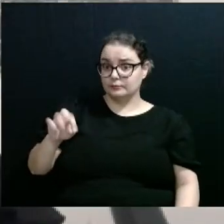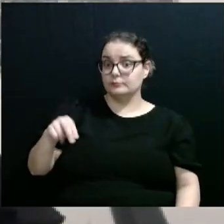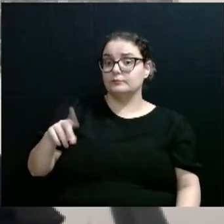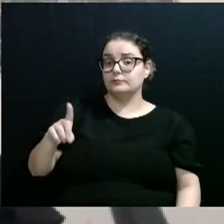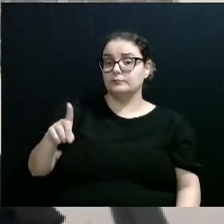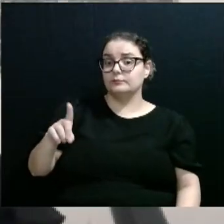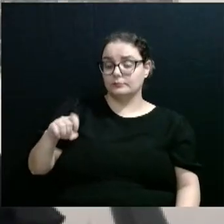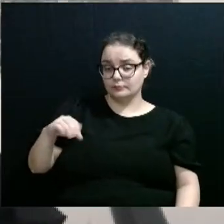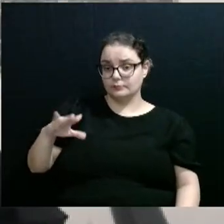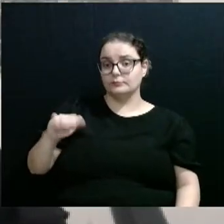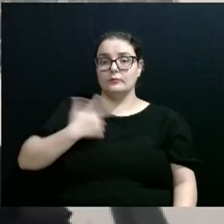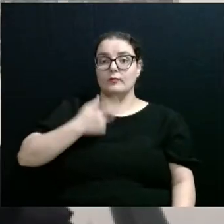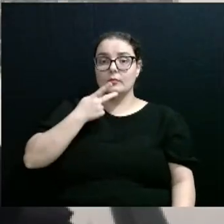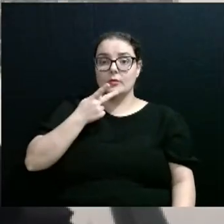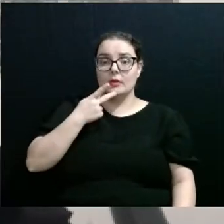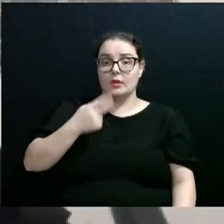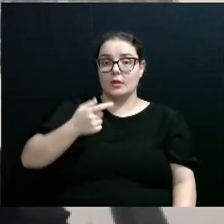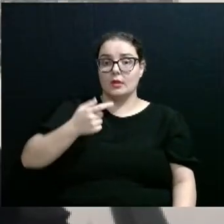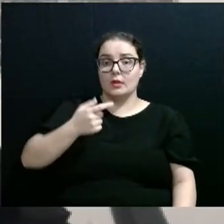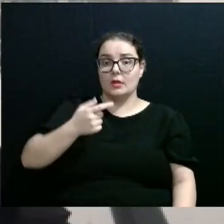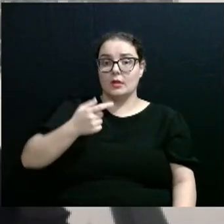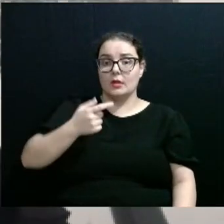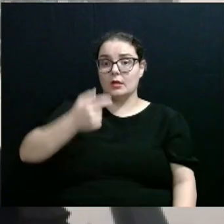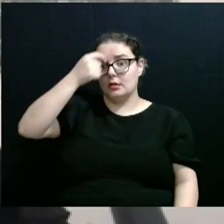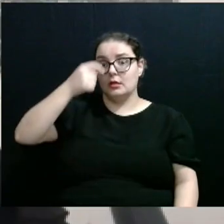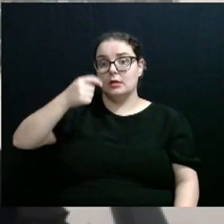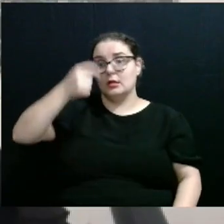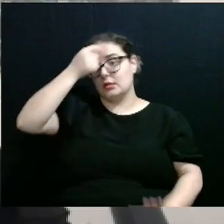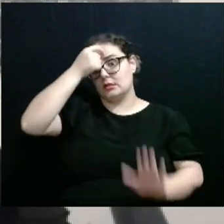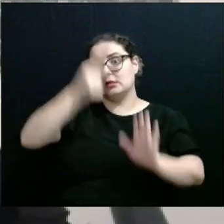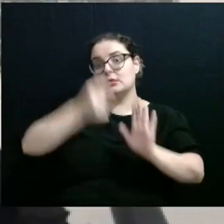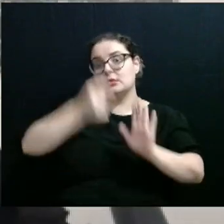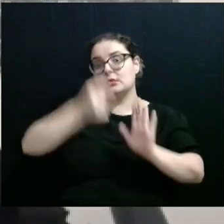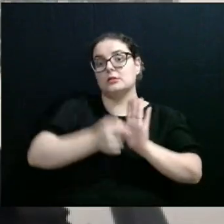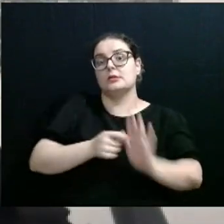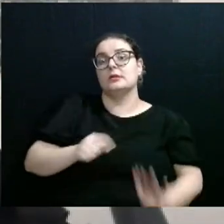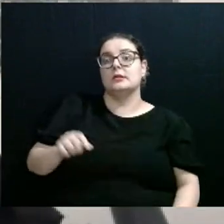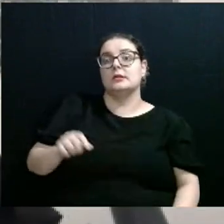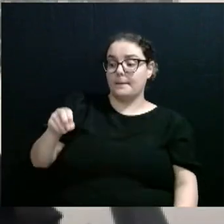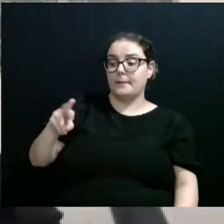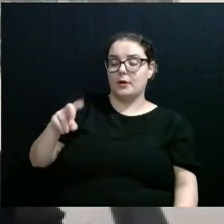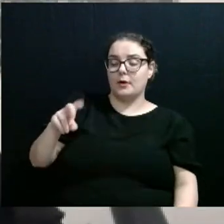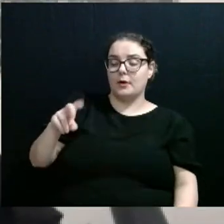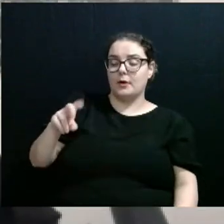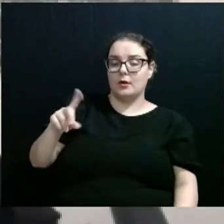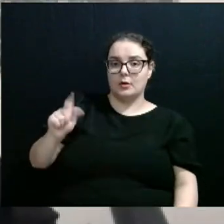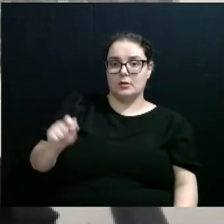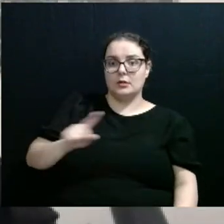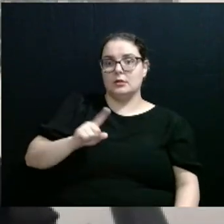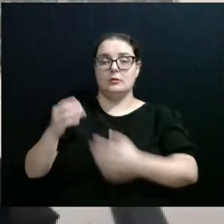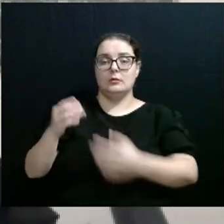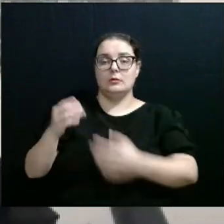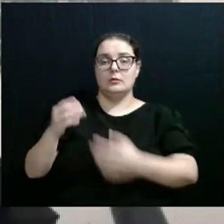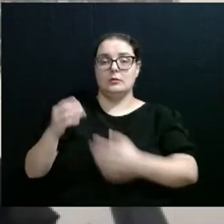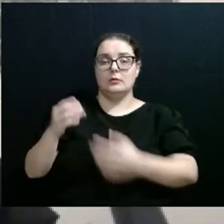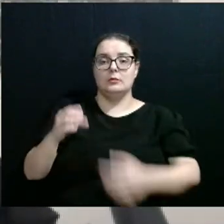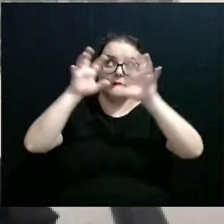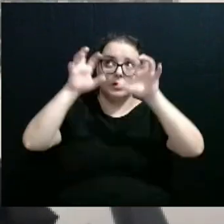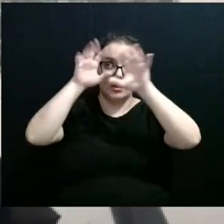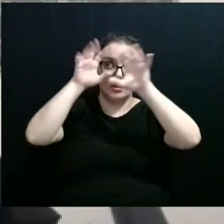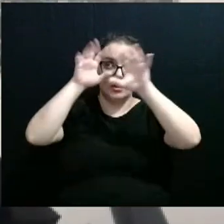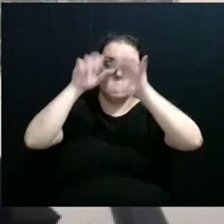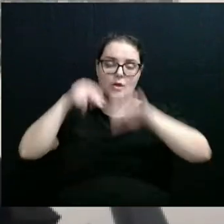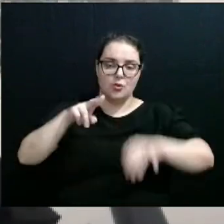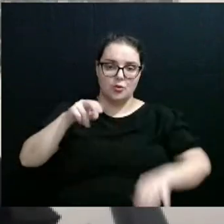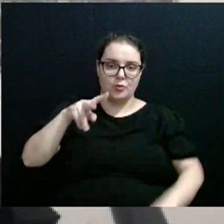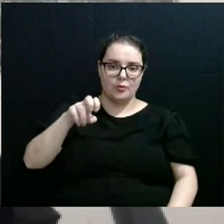de inteligência na borda, né? A borda, quando a gente fala, é quando a gente não manda dados para a nuvem, né? A nuvem é tudo que fica lá